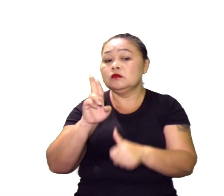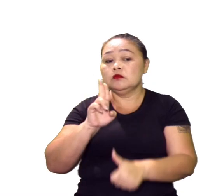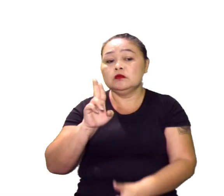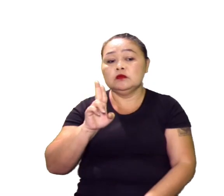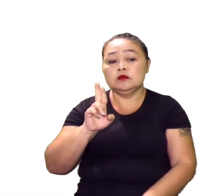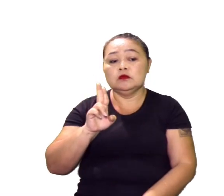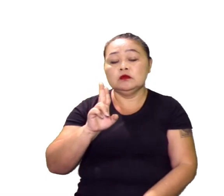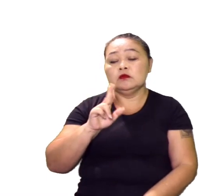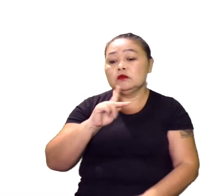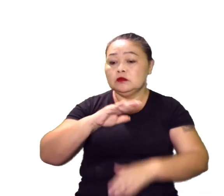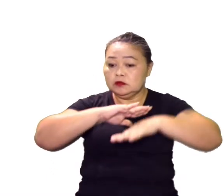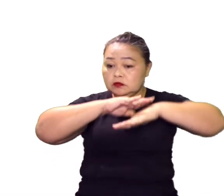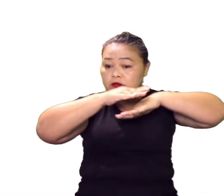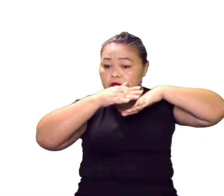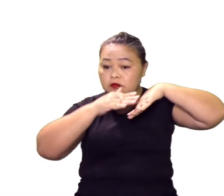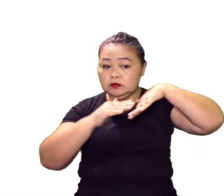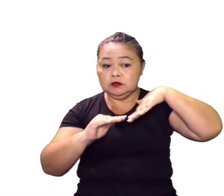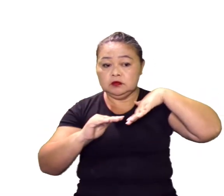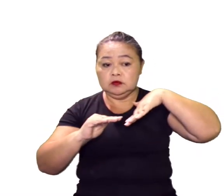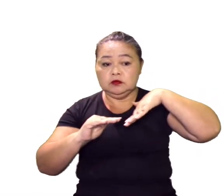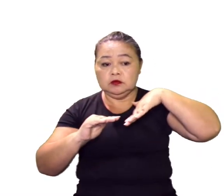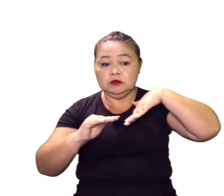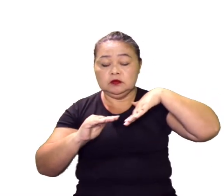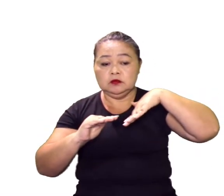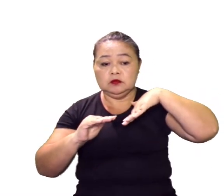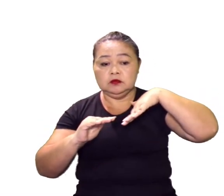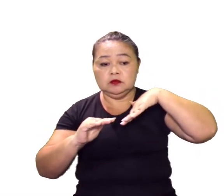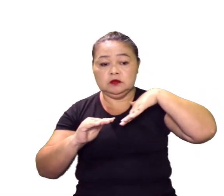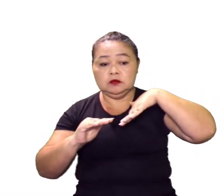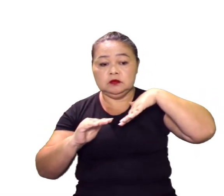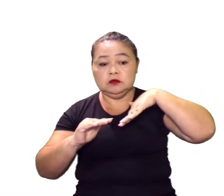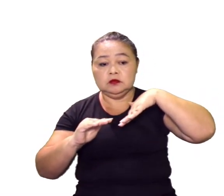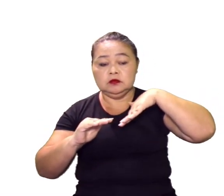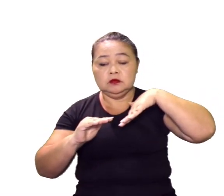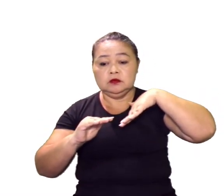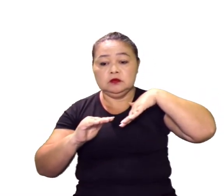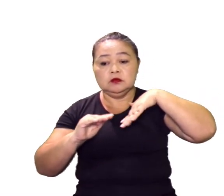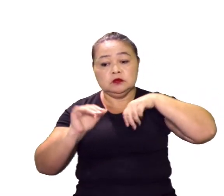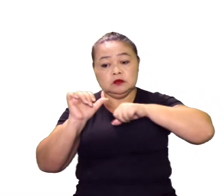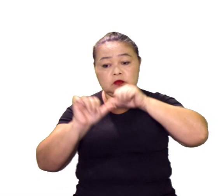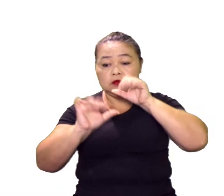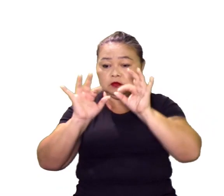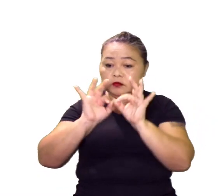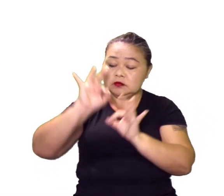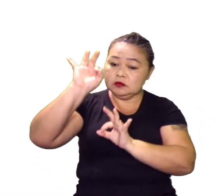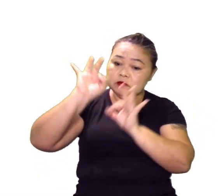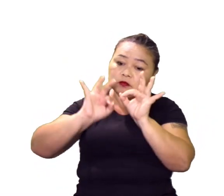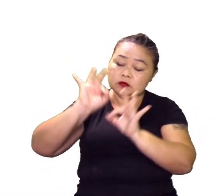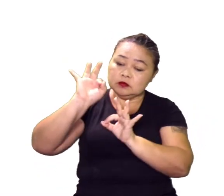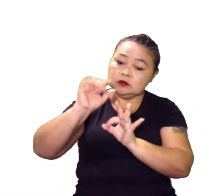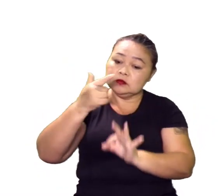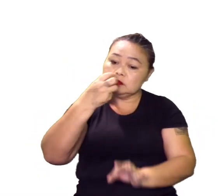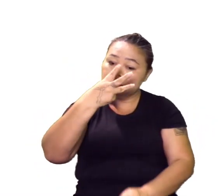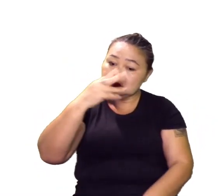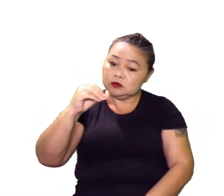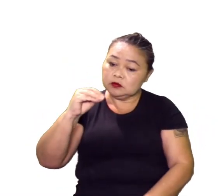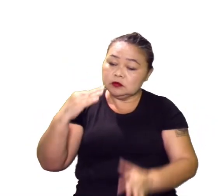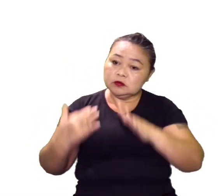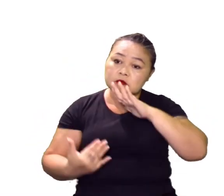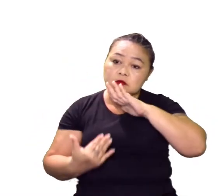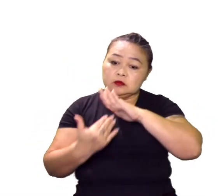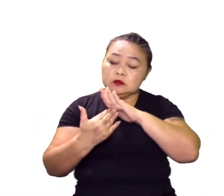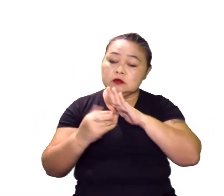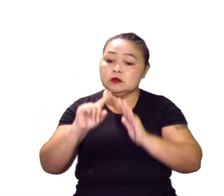né? Que são planaltos. Então, ela tem uma variação de altitude de 300